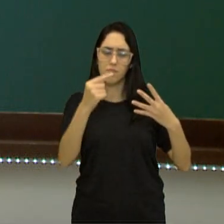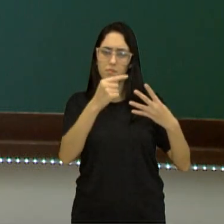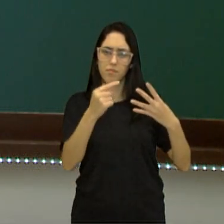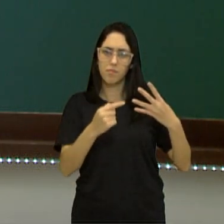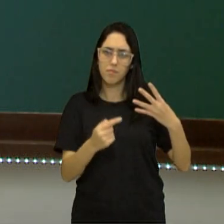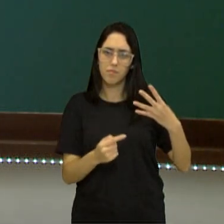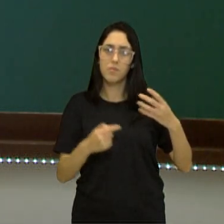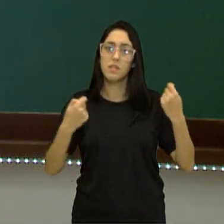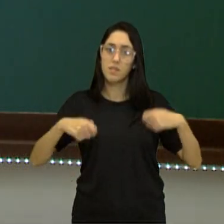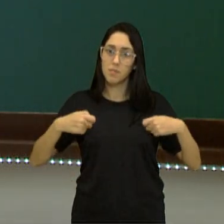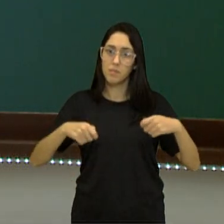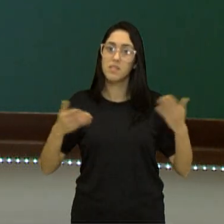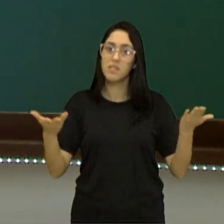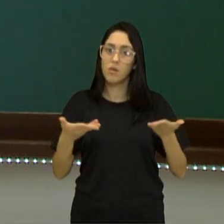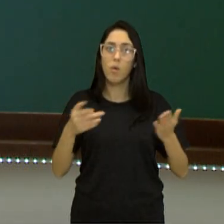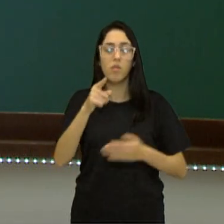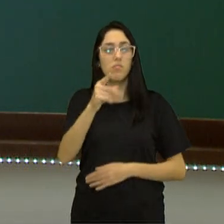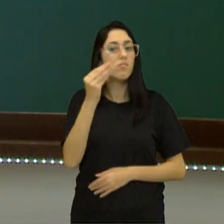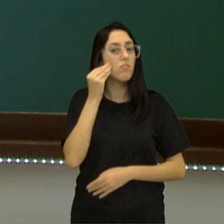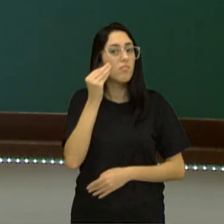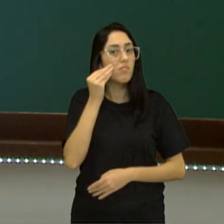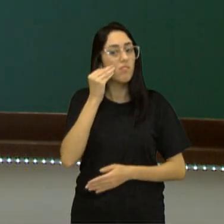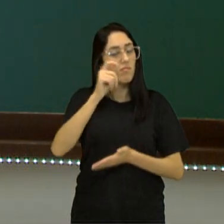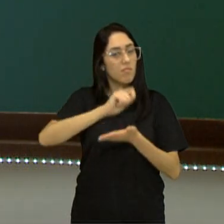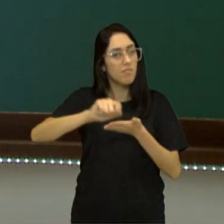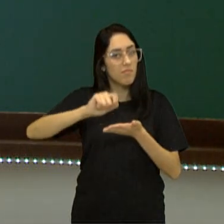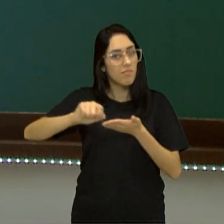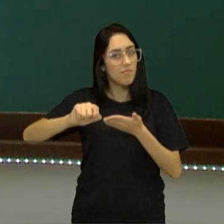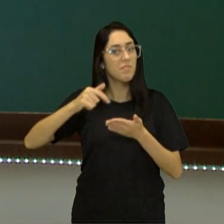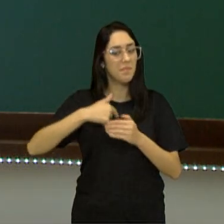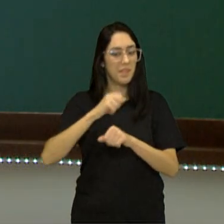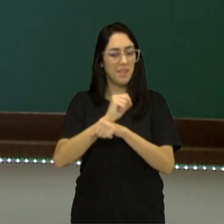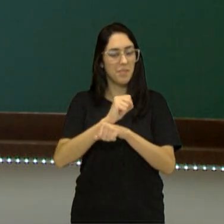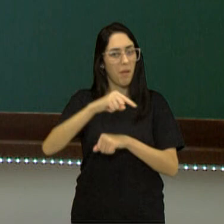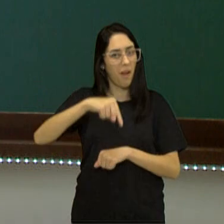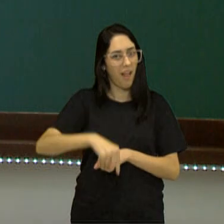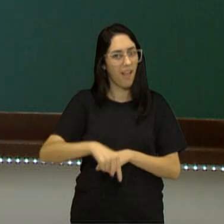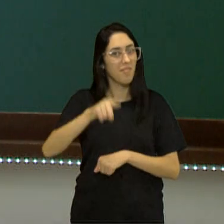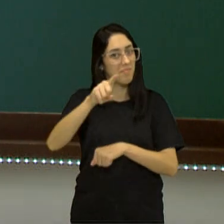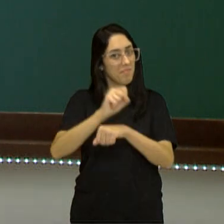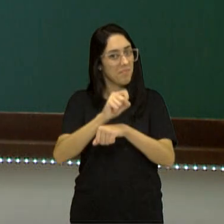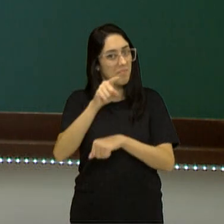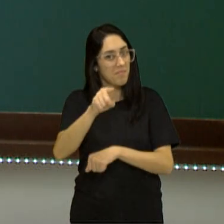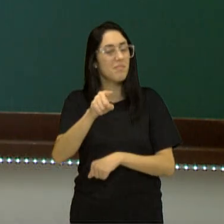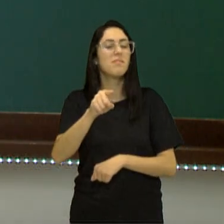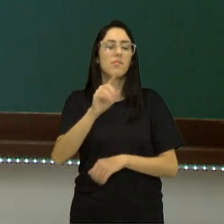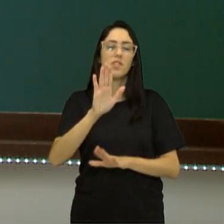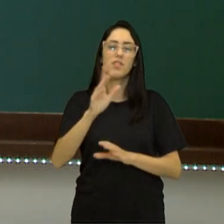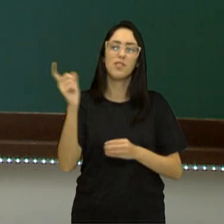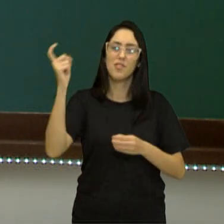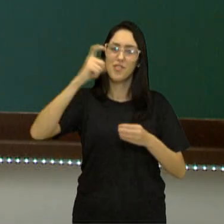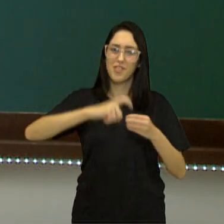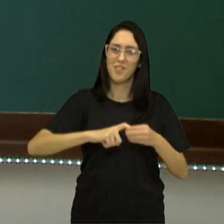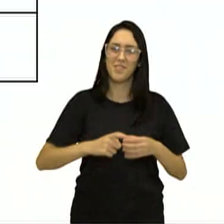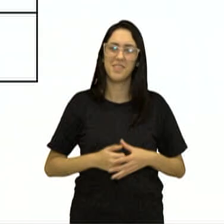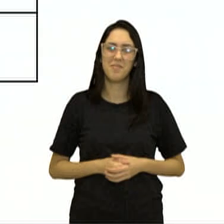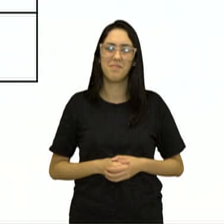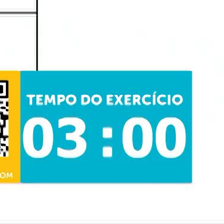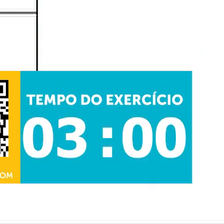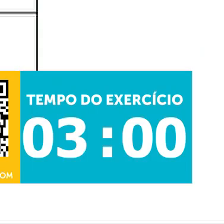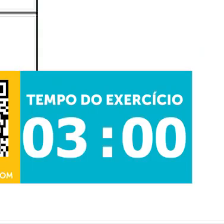As quatro atividades tem que fazer agora, hein? Na sua casa. É, eu fico aqui, você fica aí. E eu espero você fazer, eu já volto. Vai lá!